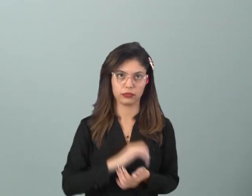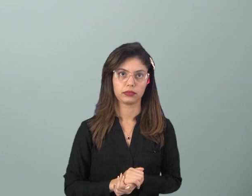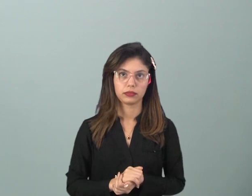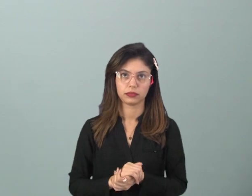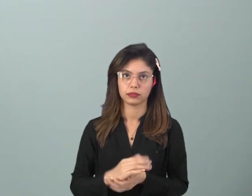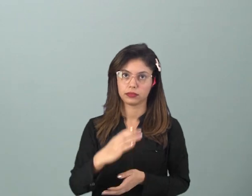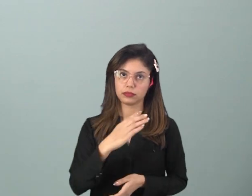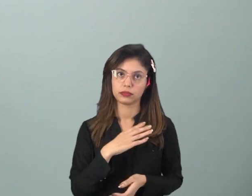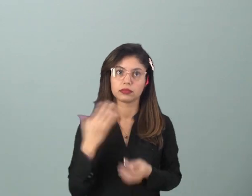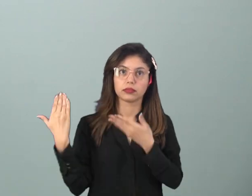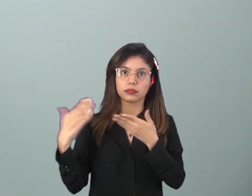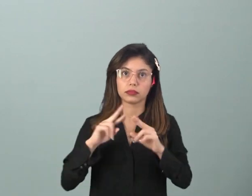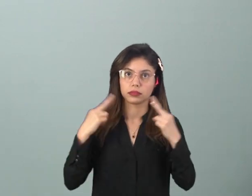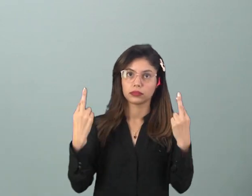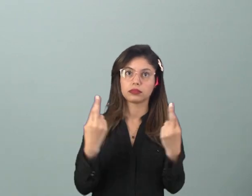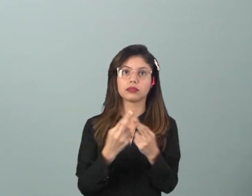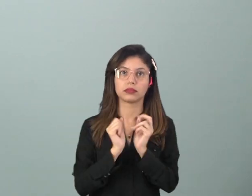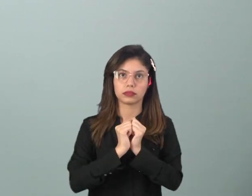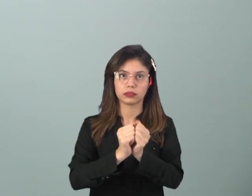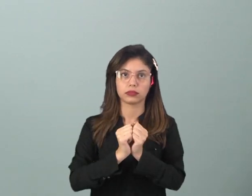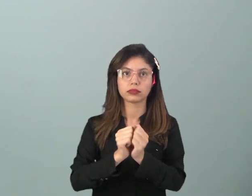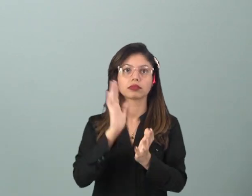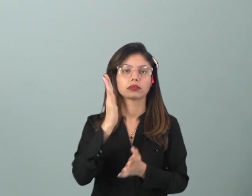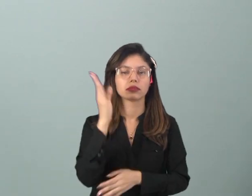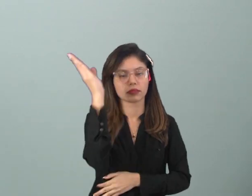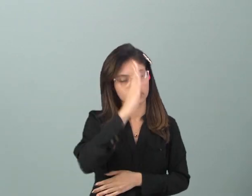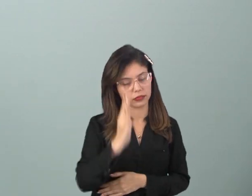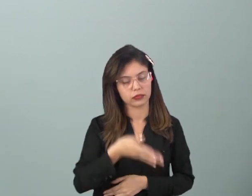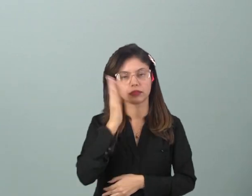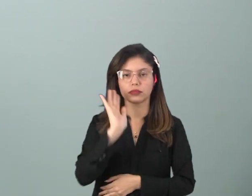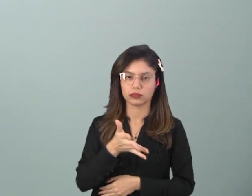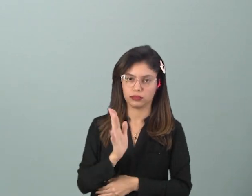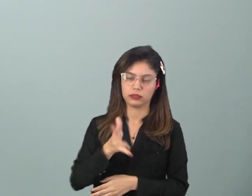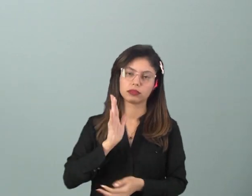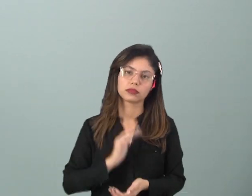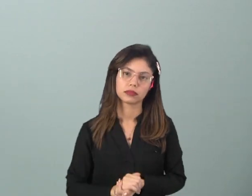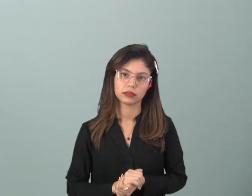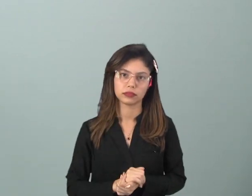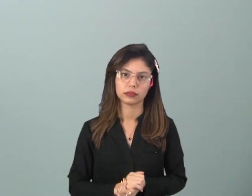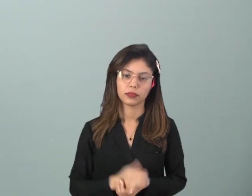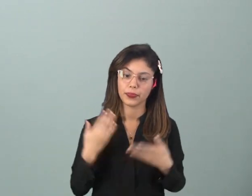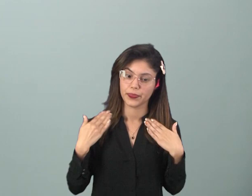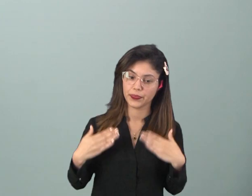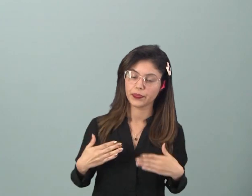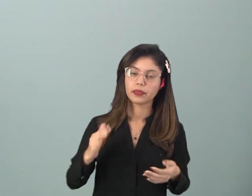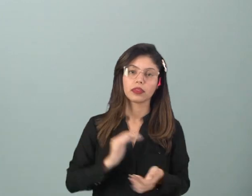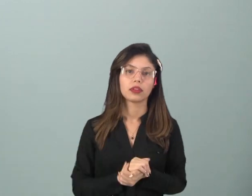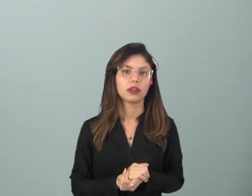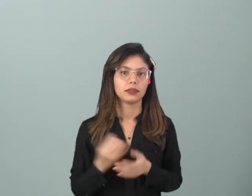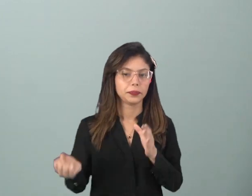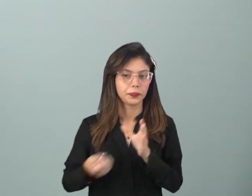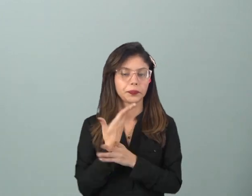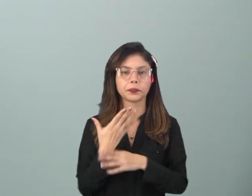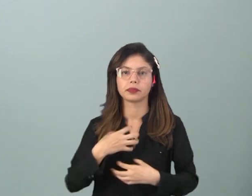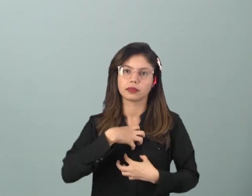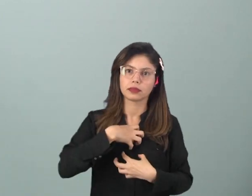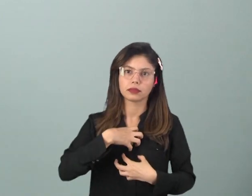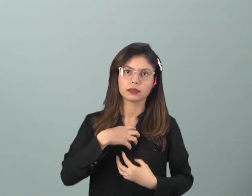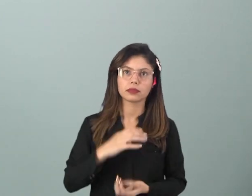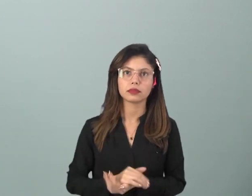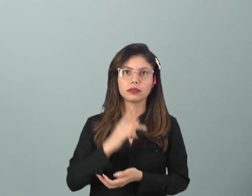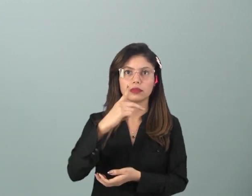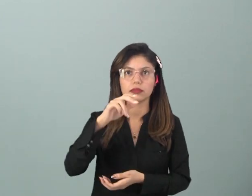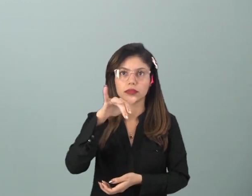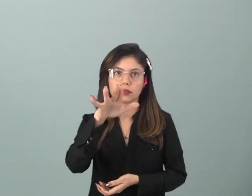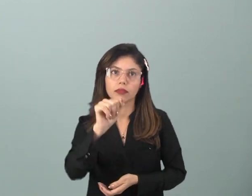cidades já estão reunidas e a música brasileira já está ganhando um corpo, E aí vão surgir ritmos como a